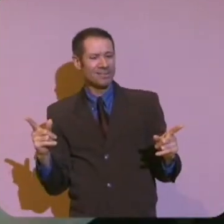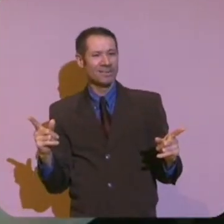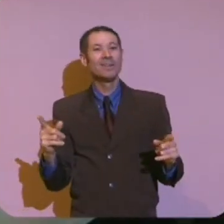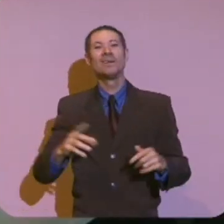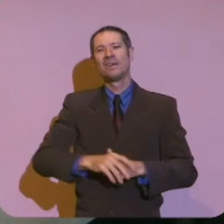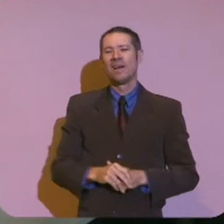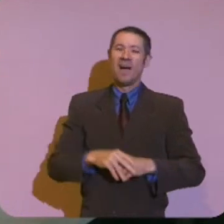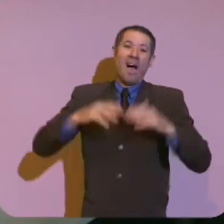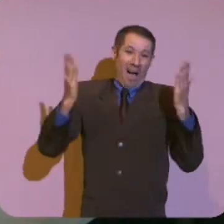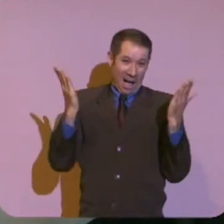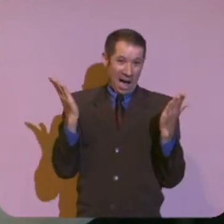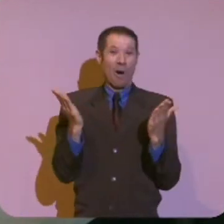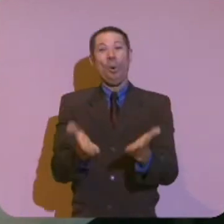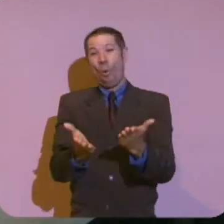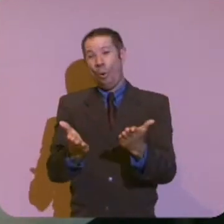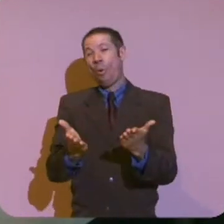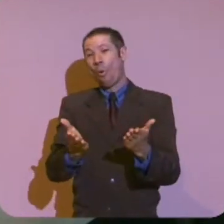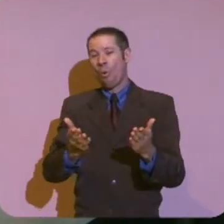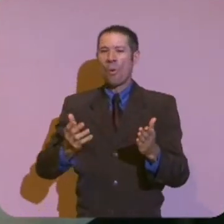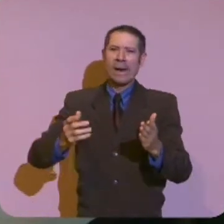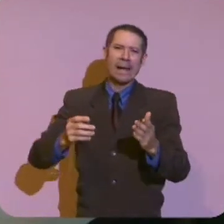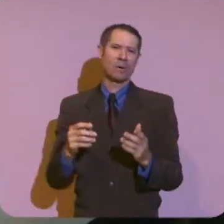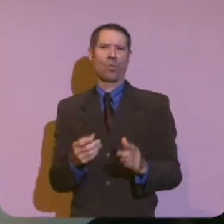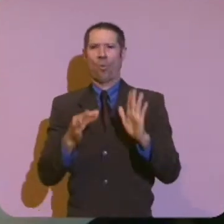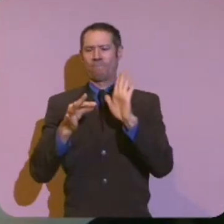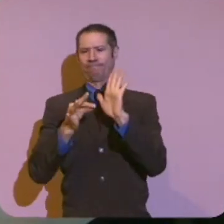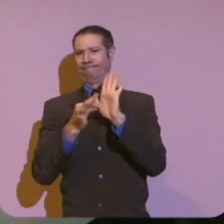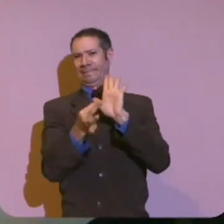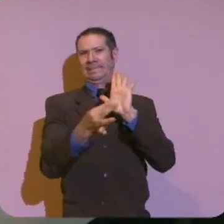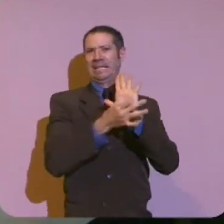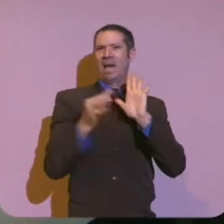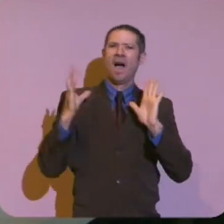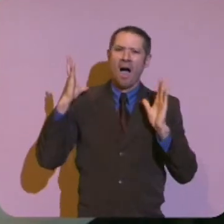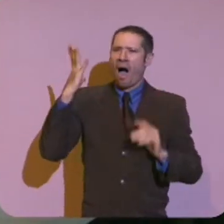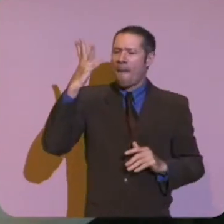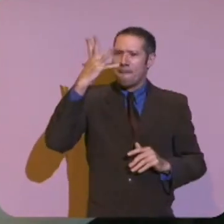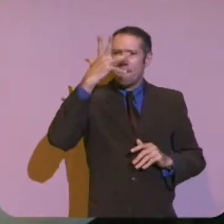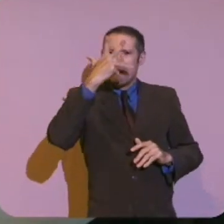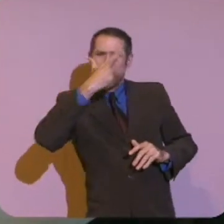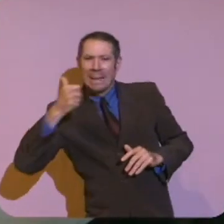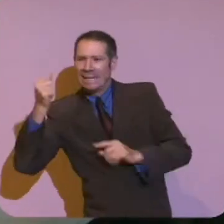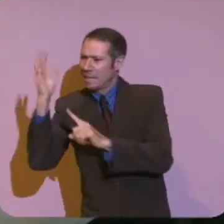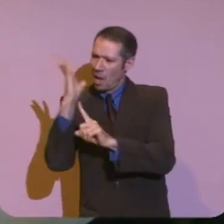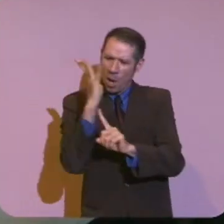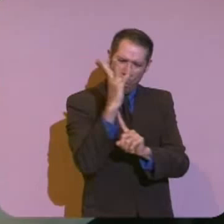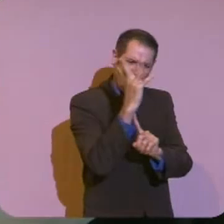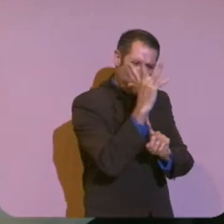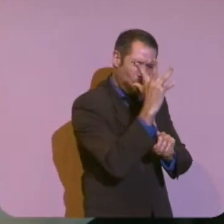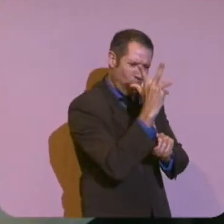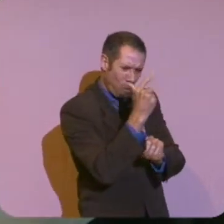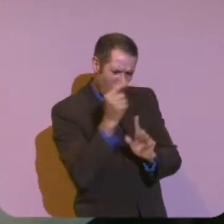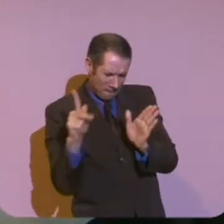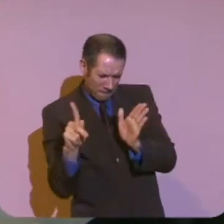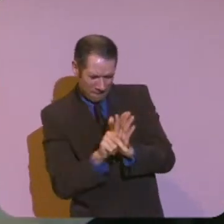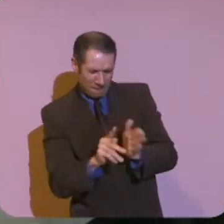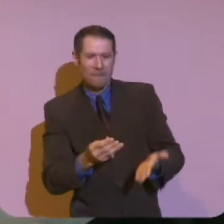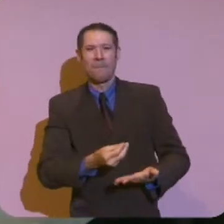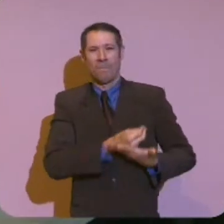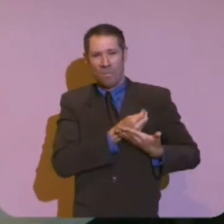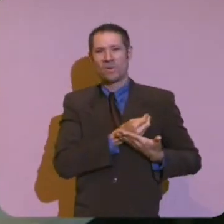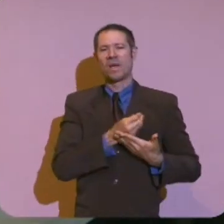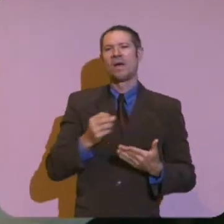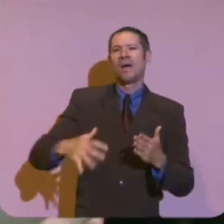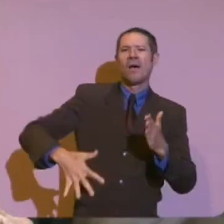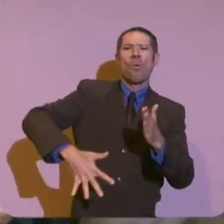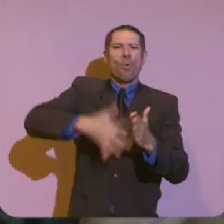ser agora com as referências da beleza do artista colocada na sua própria vida.